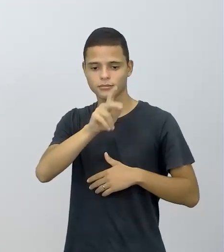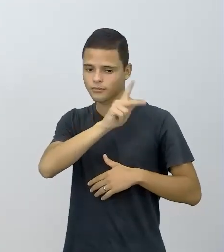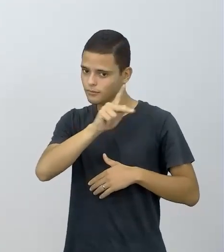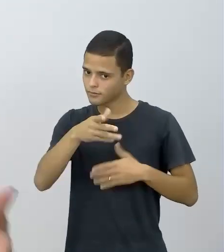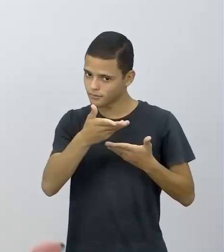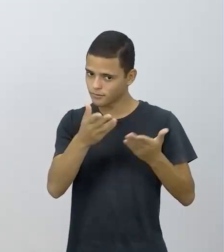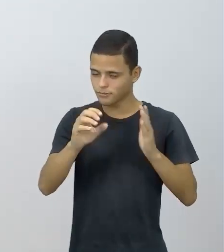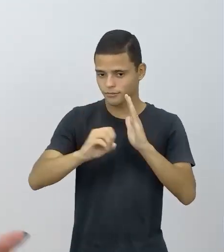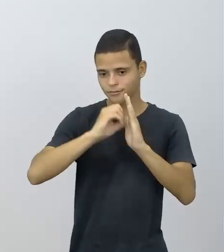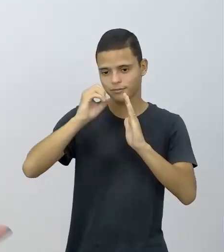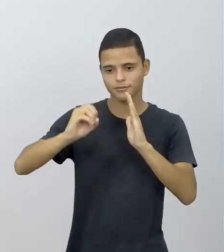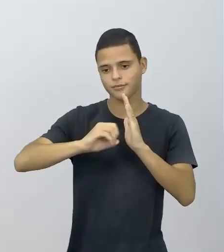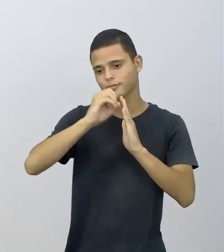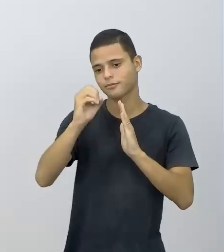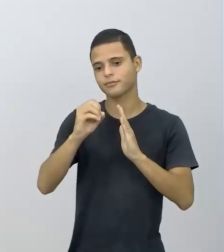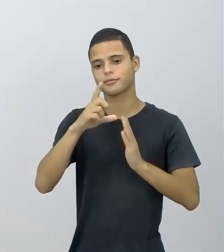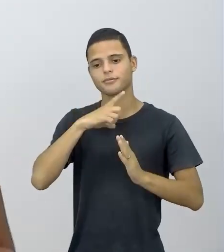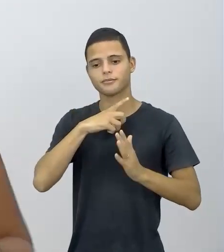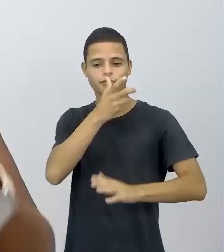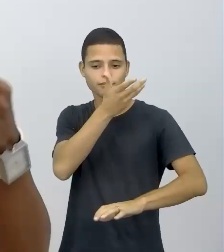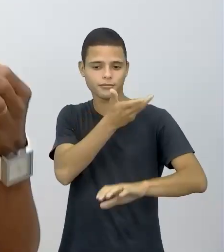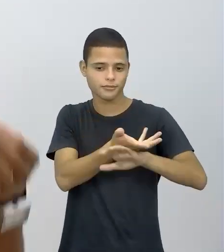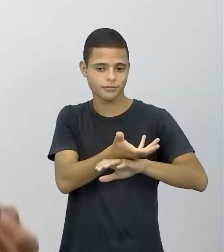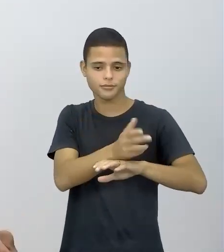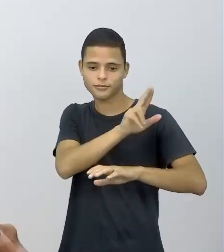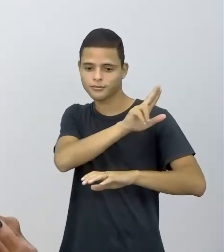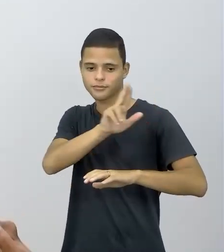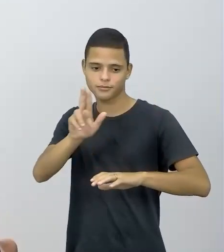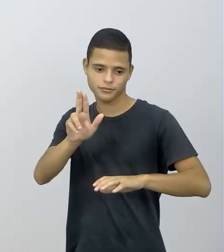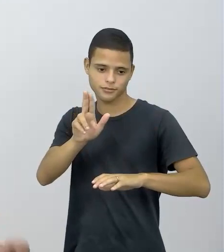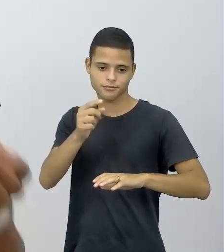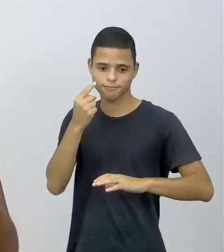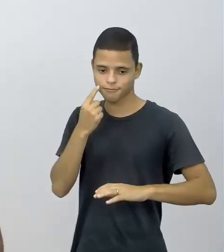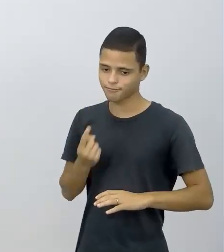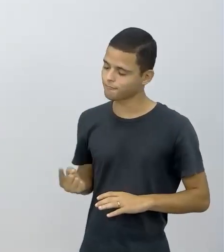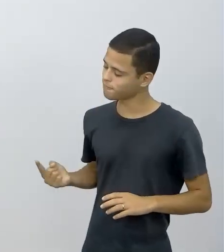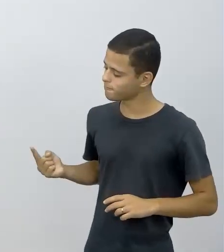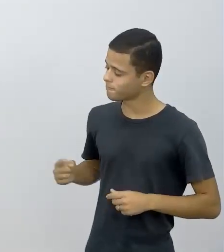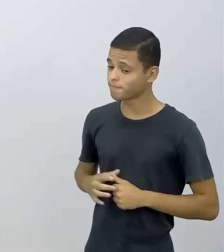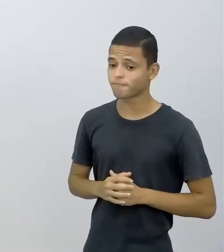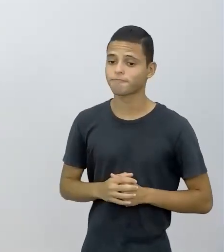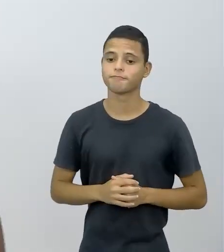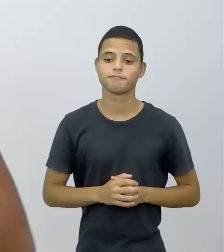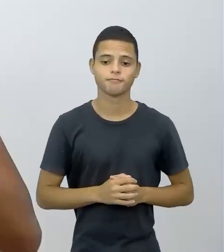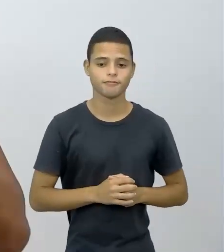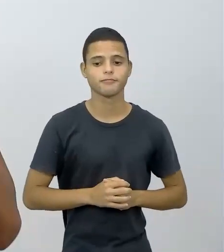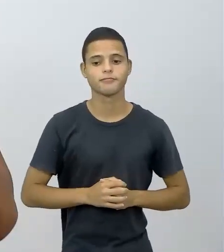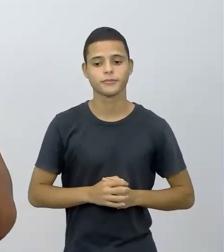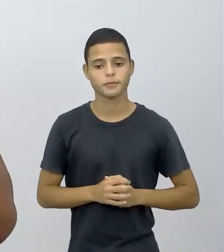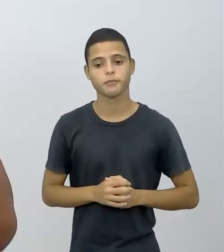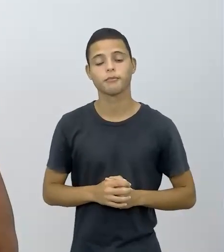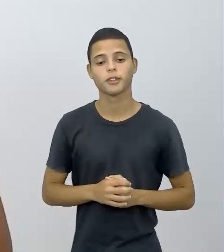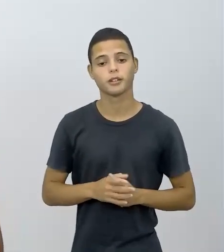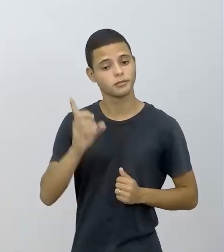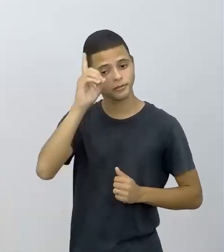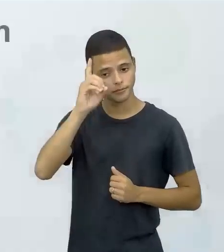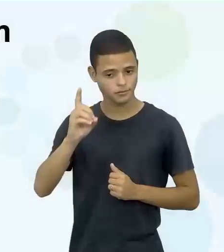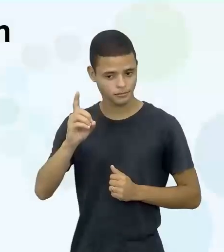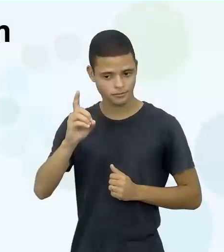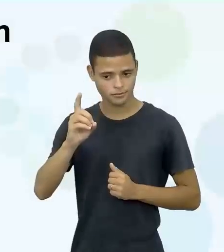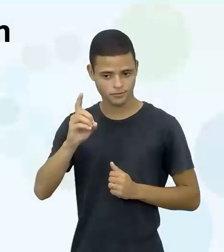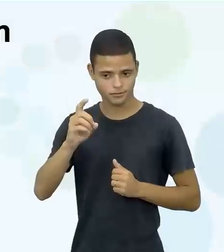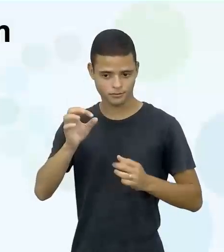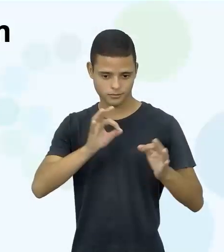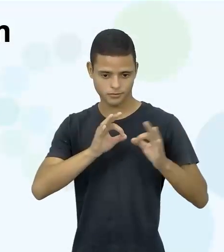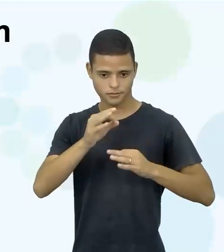de Mídias, e estou com um componente aí chamado Fenômenos Físicos e Interpretação de Gráfico. Nosso diretor vai colocar aí na telinha